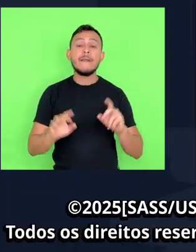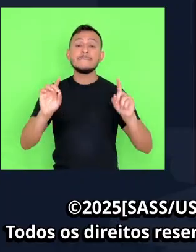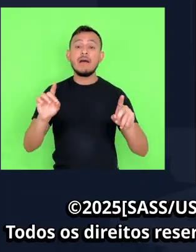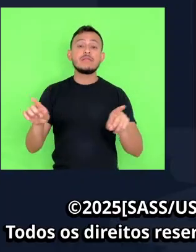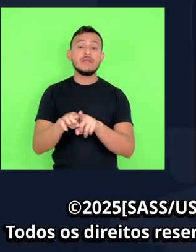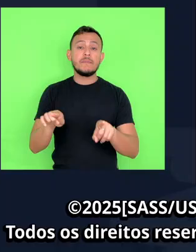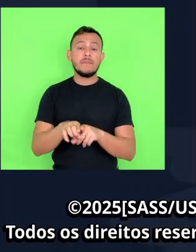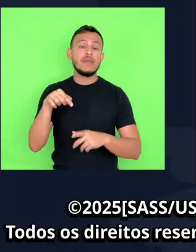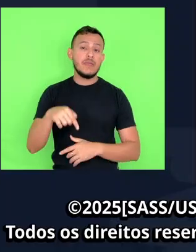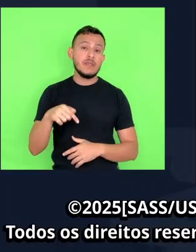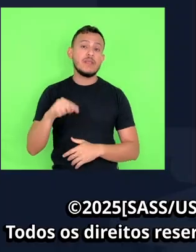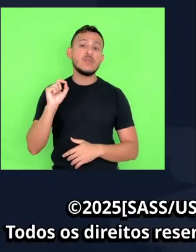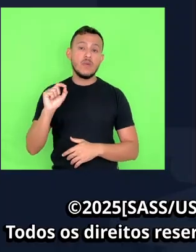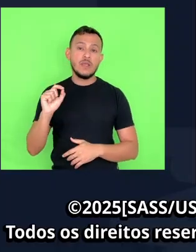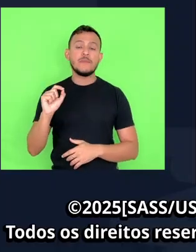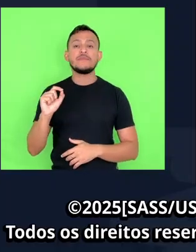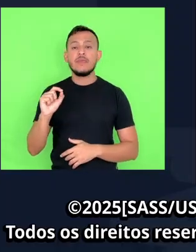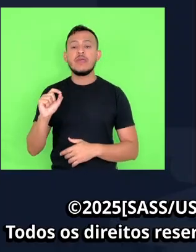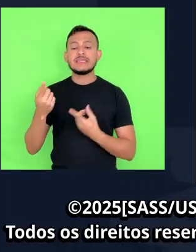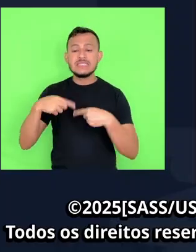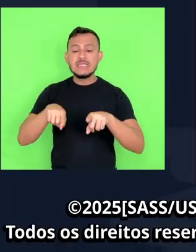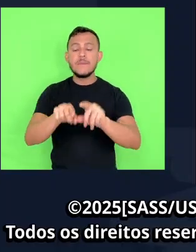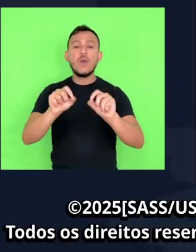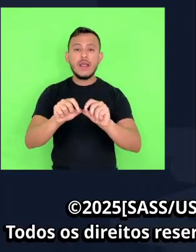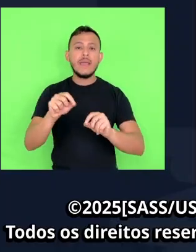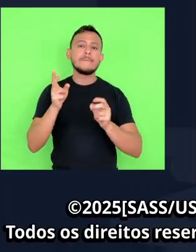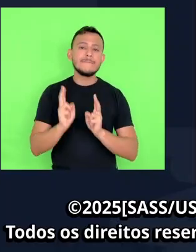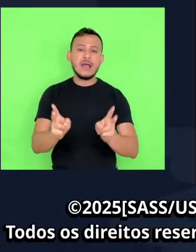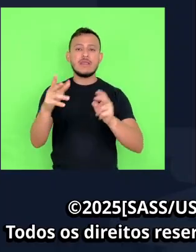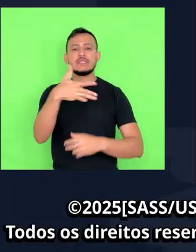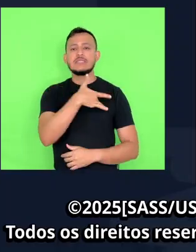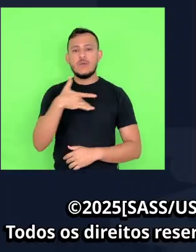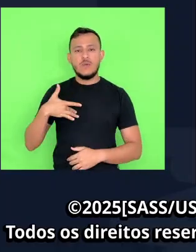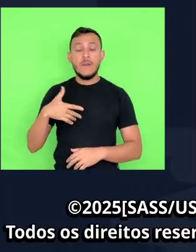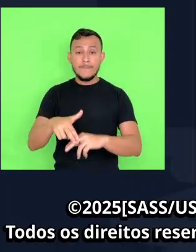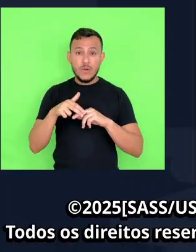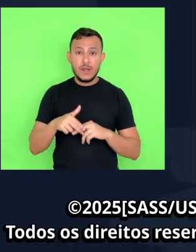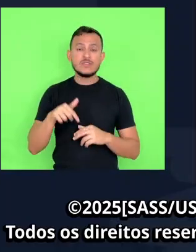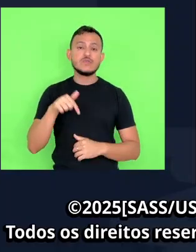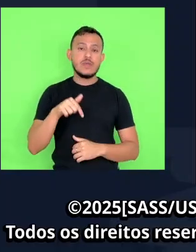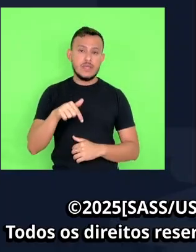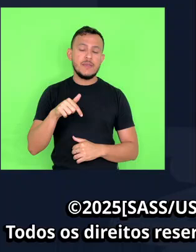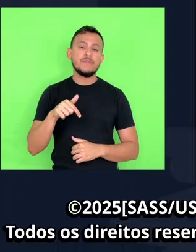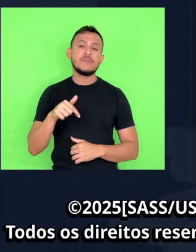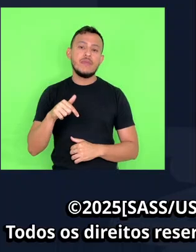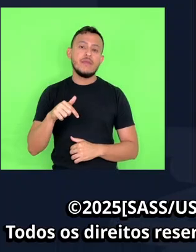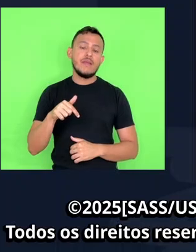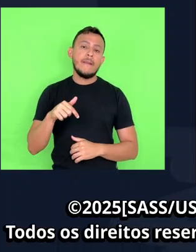mas também, ou simultaneamente, manter a nossa saúde. Então, a dieta planetária é uma